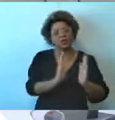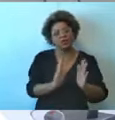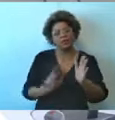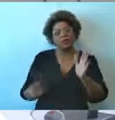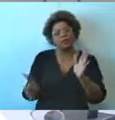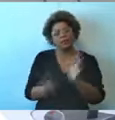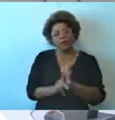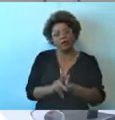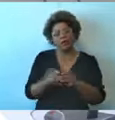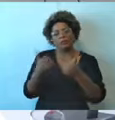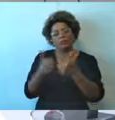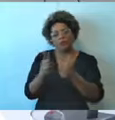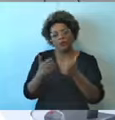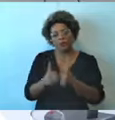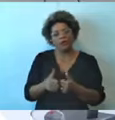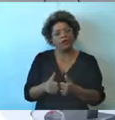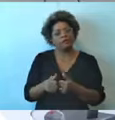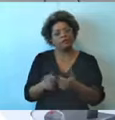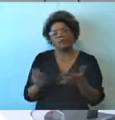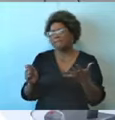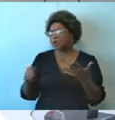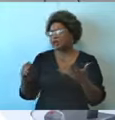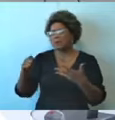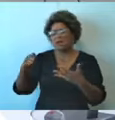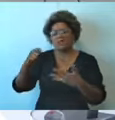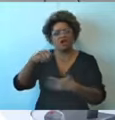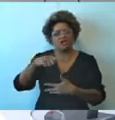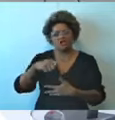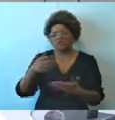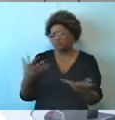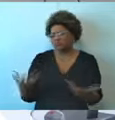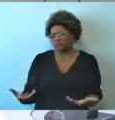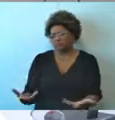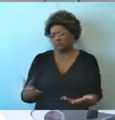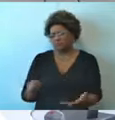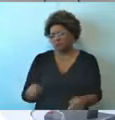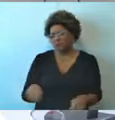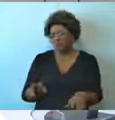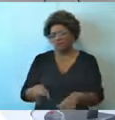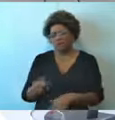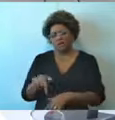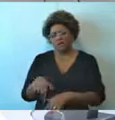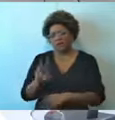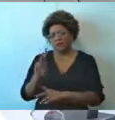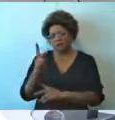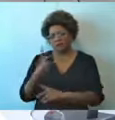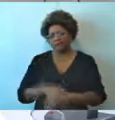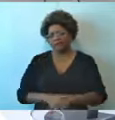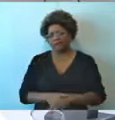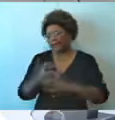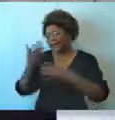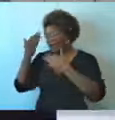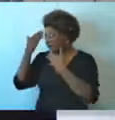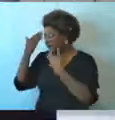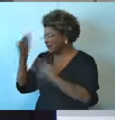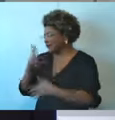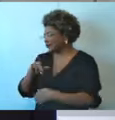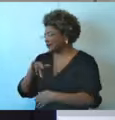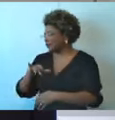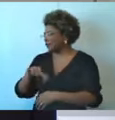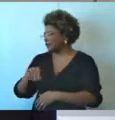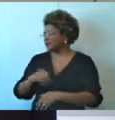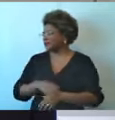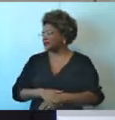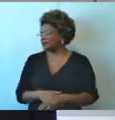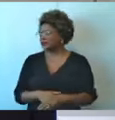alternativas interessantíssimas que eu vejo que poderiam ser utilizadas na cidade de Belo Horizonte. Obrigado, Braulio. Obrigado,